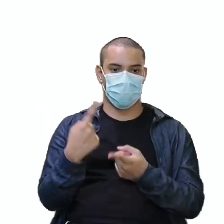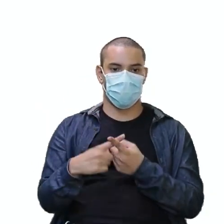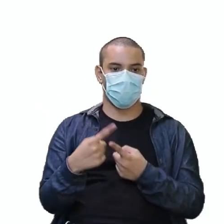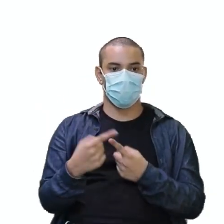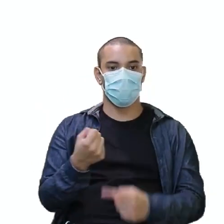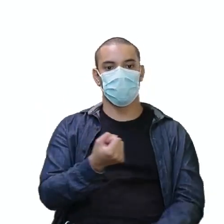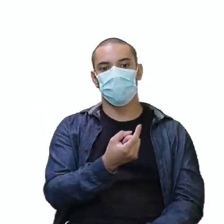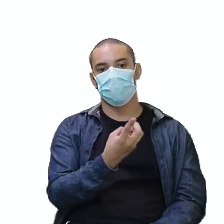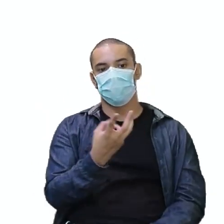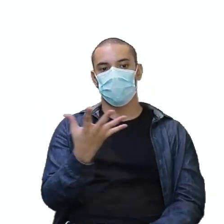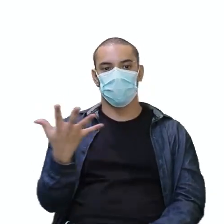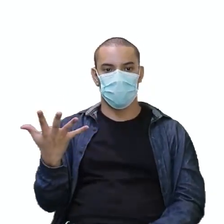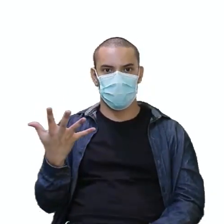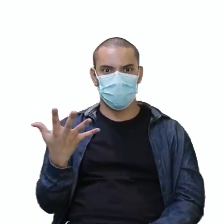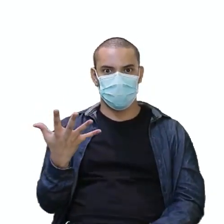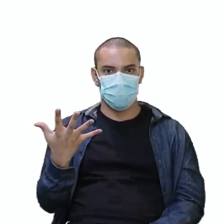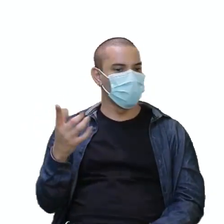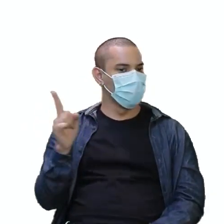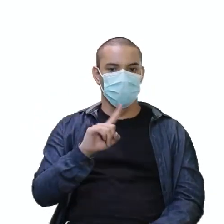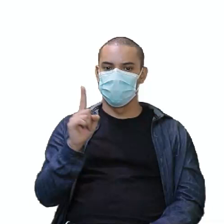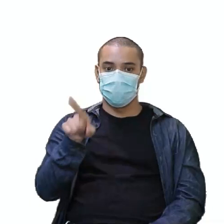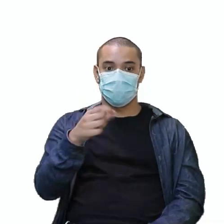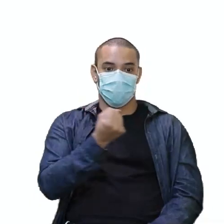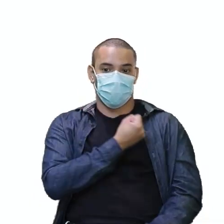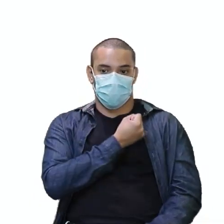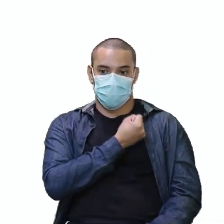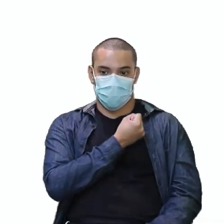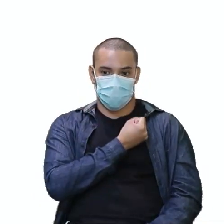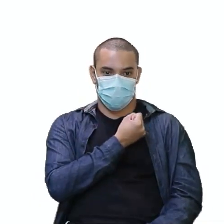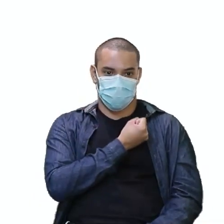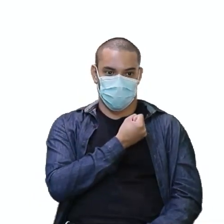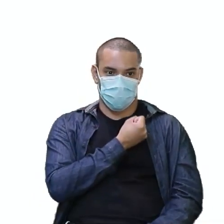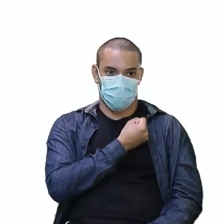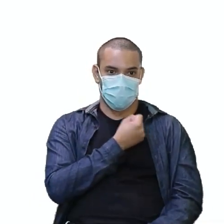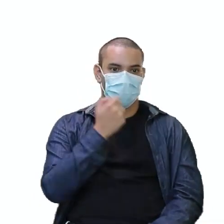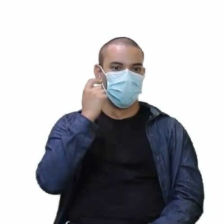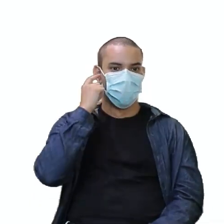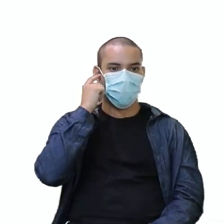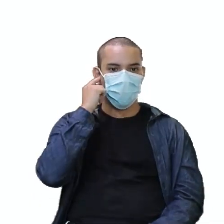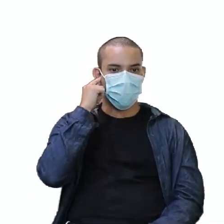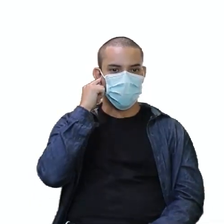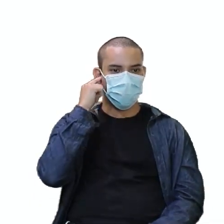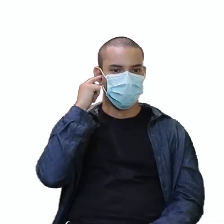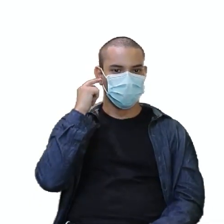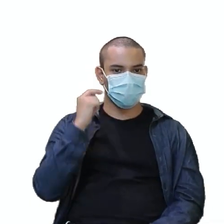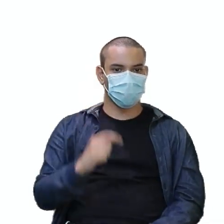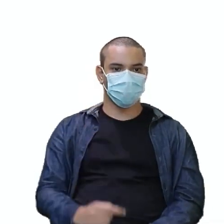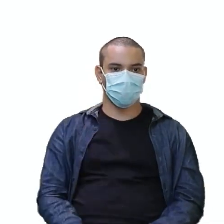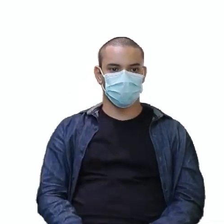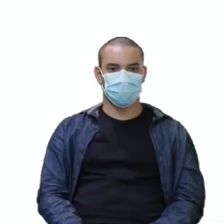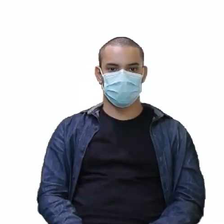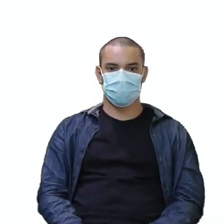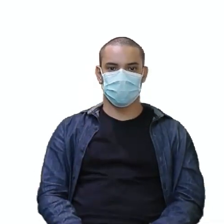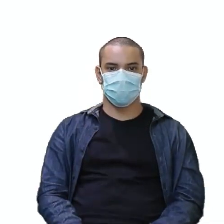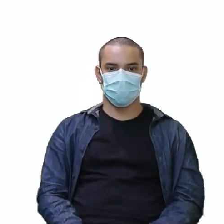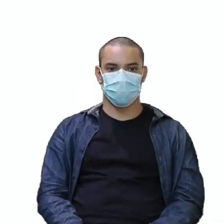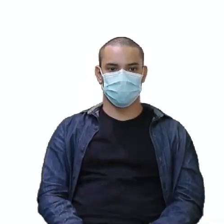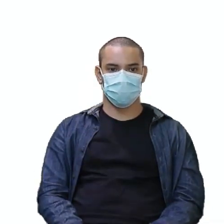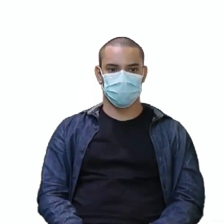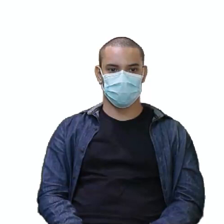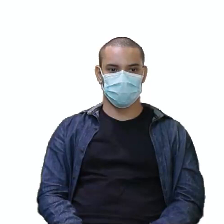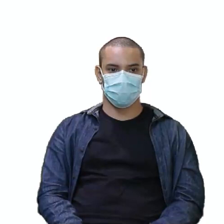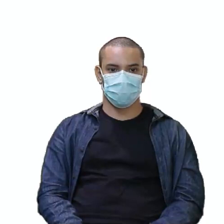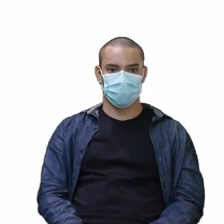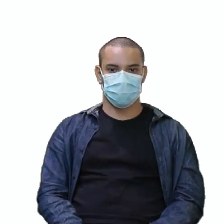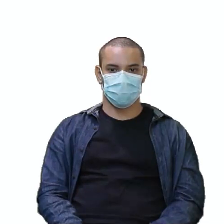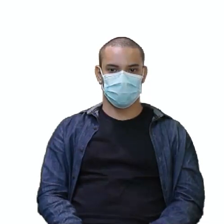Quantidade de indivíduos vai estar na pirâmide de número. Cadê a pirâmide de número? Está por aqui.